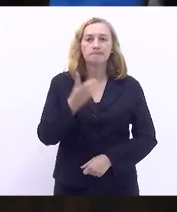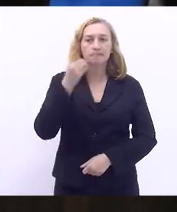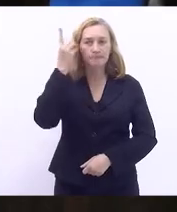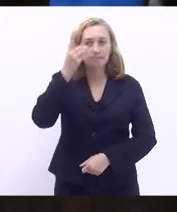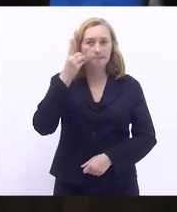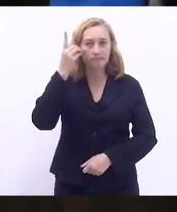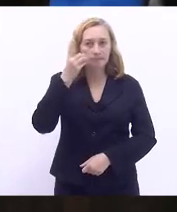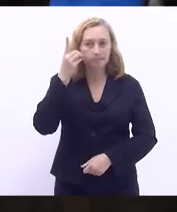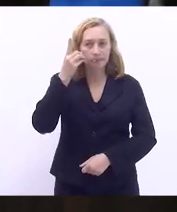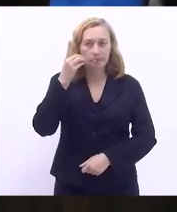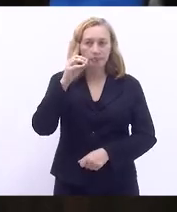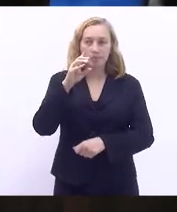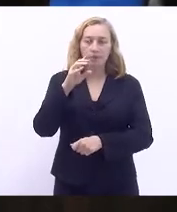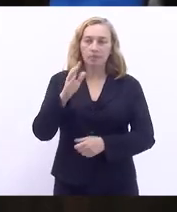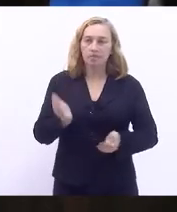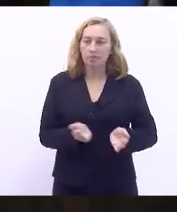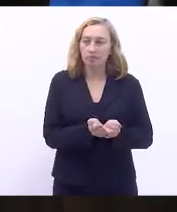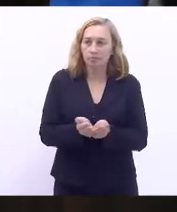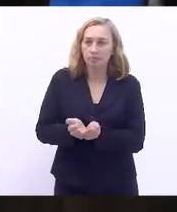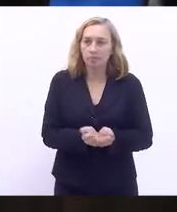Deputado Bebeto.